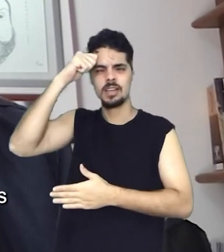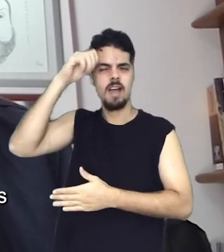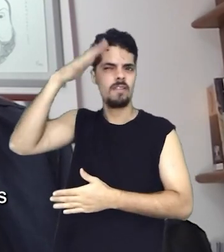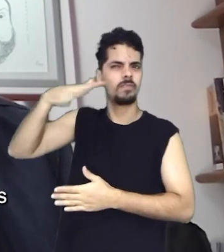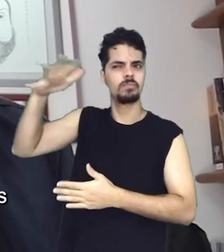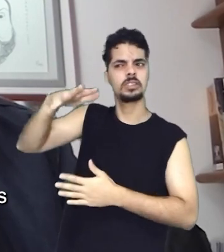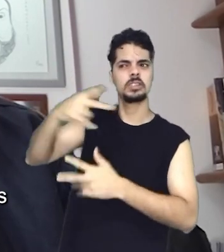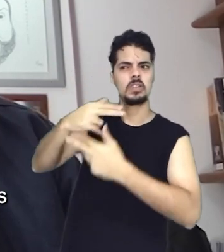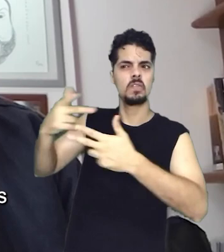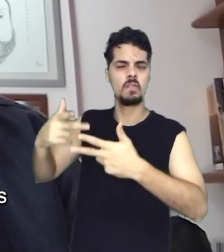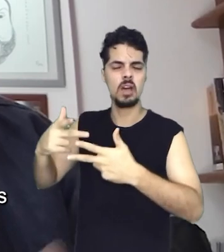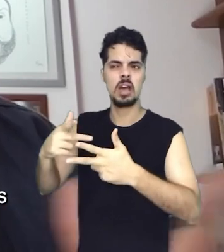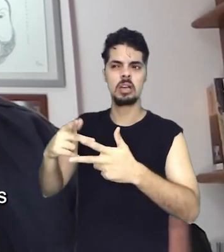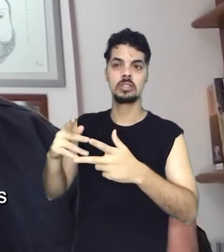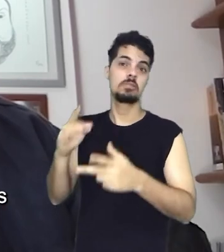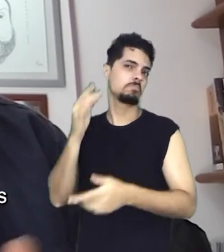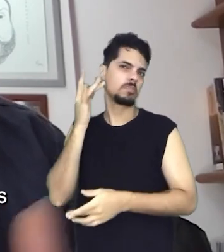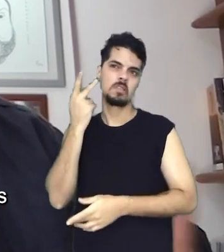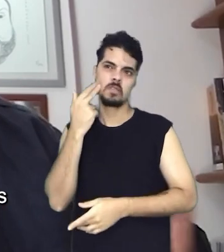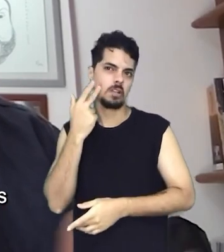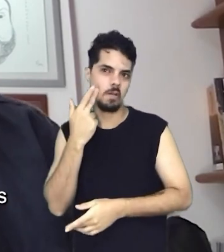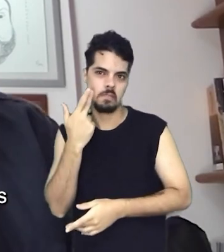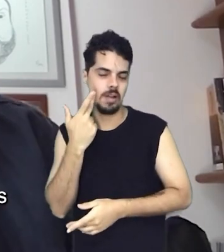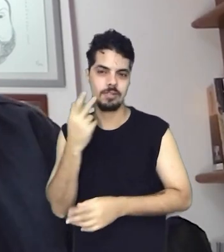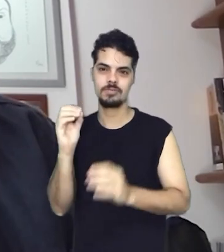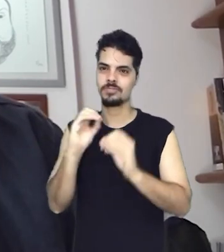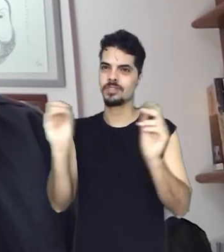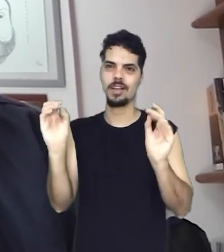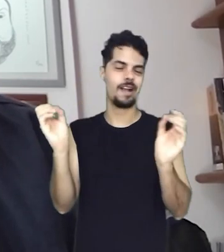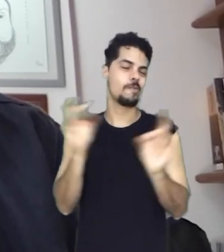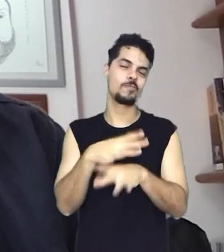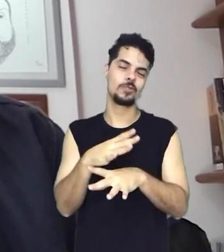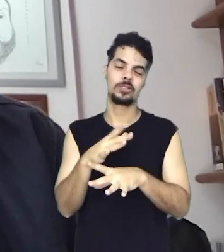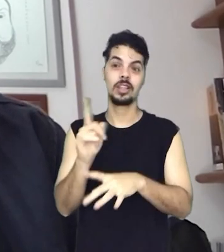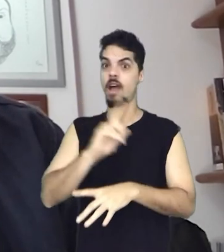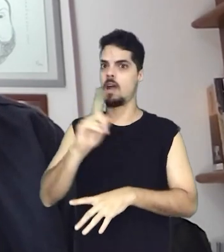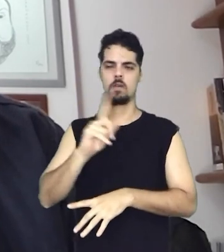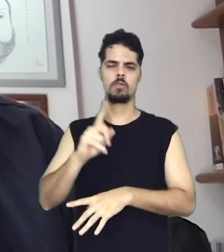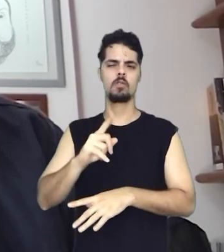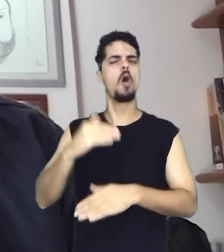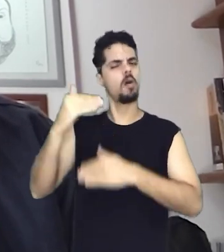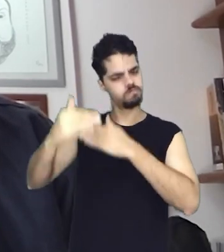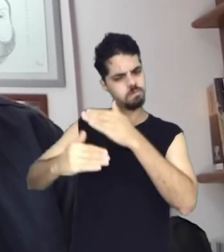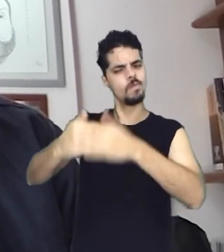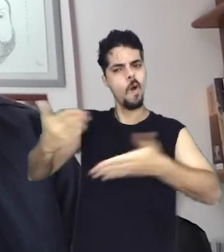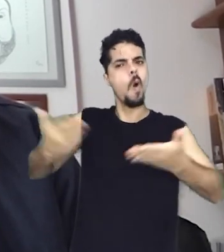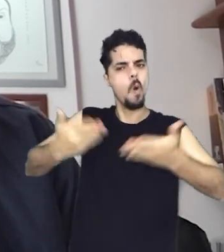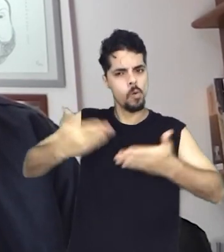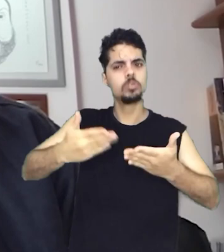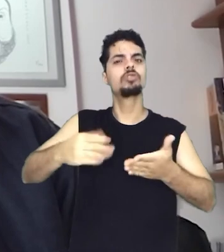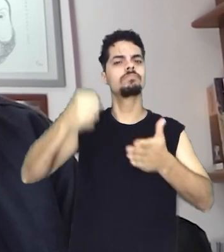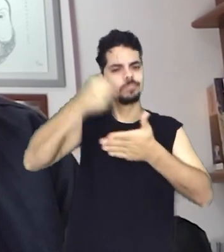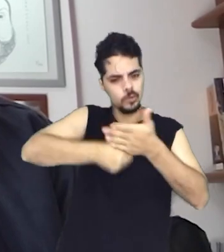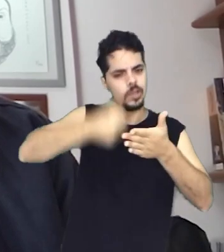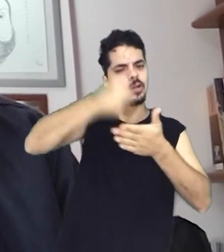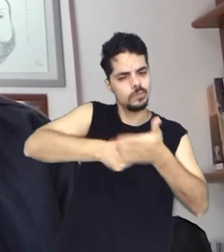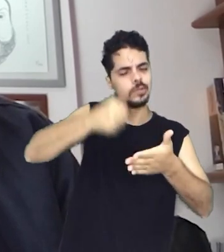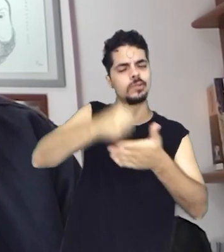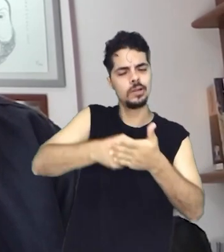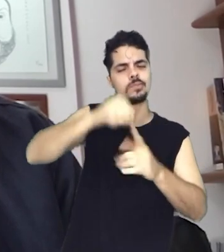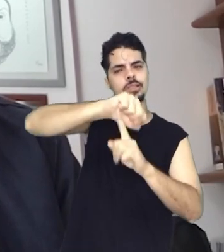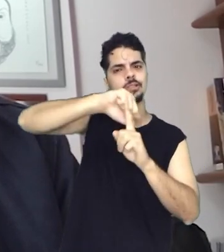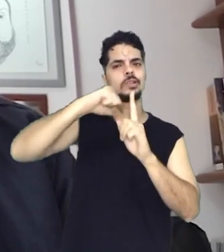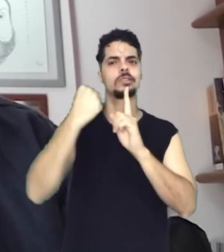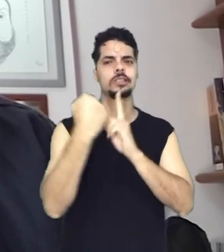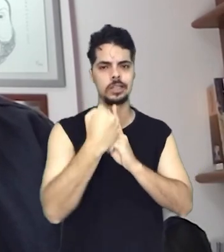afrodescendentes livros e libertos está pronta não continuamos a lutar pela igualdade política aqui agora porque